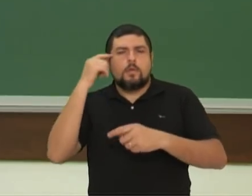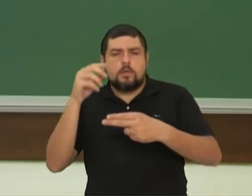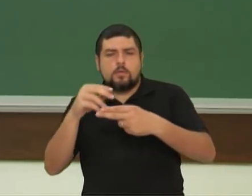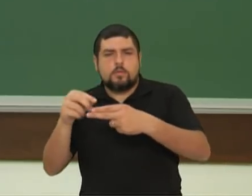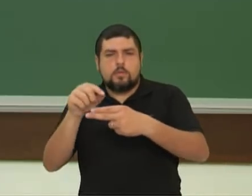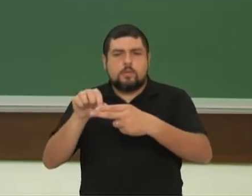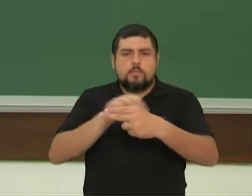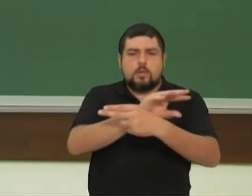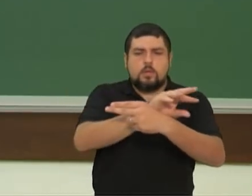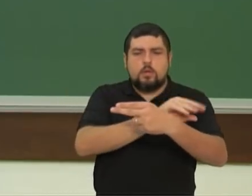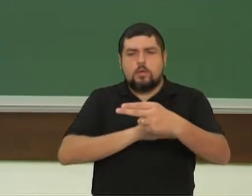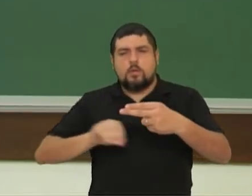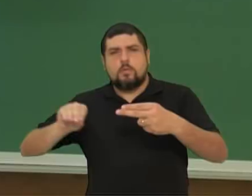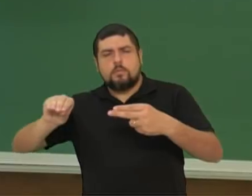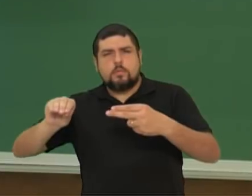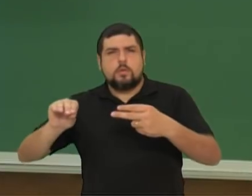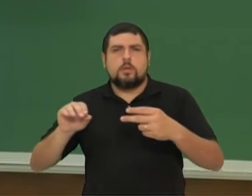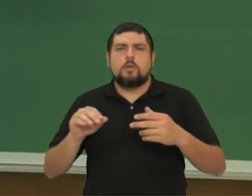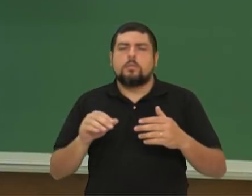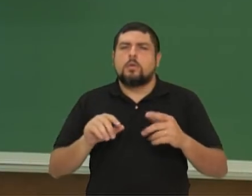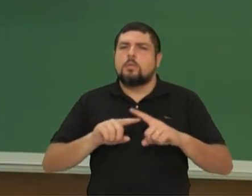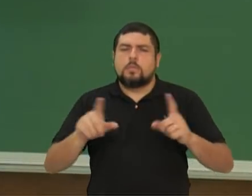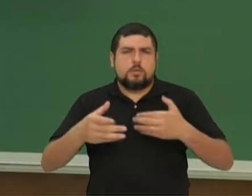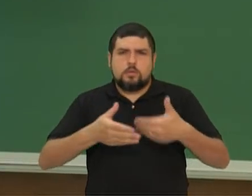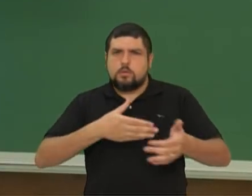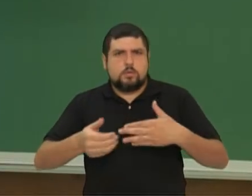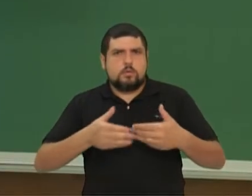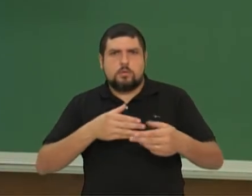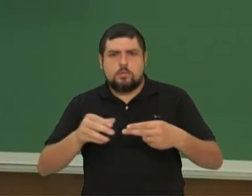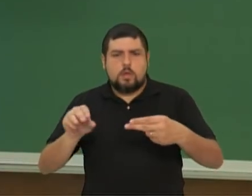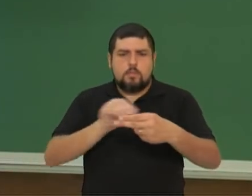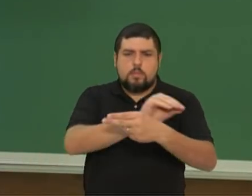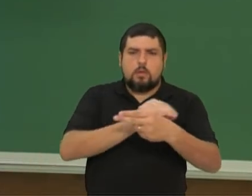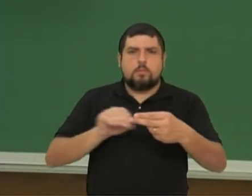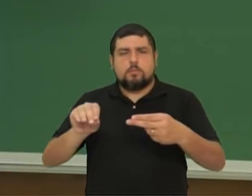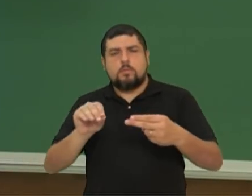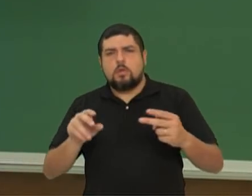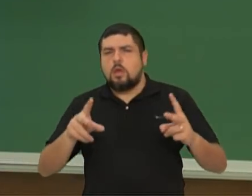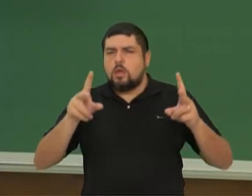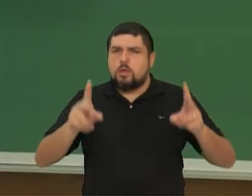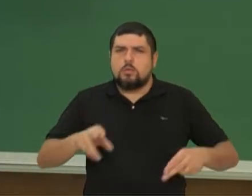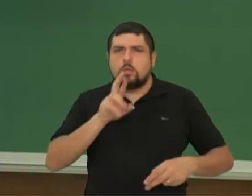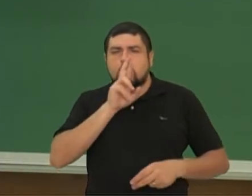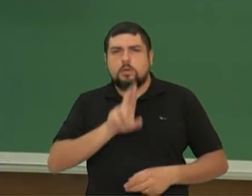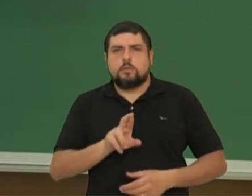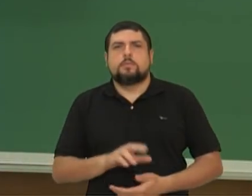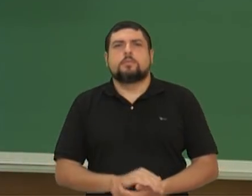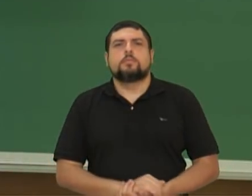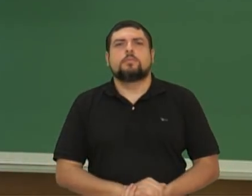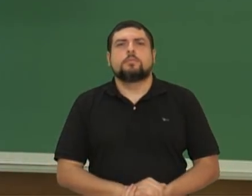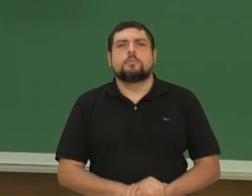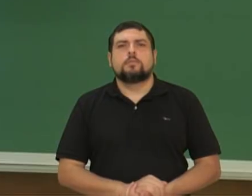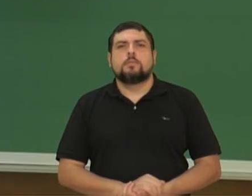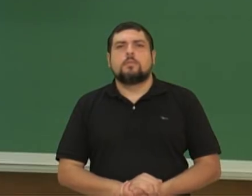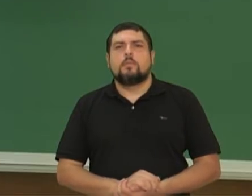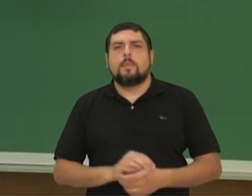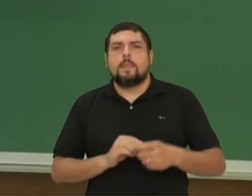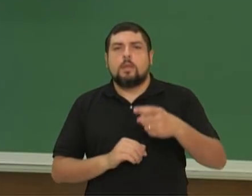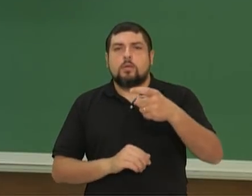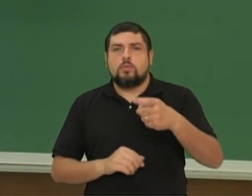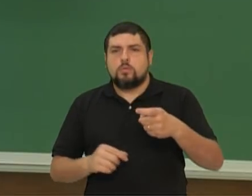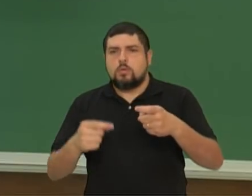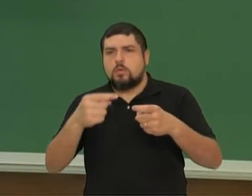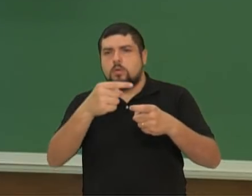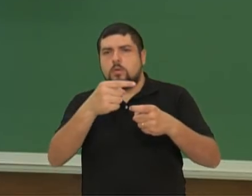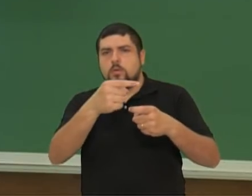antes do igual, né? Mas de qualquer maneira o resultado é o mesmo. Menos 2 dividido por 3, então menos 2/3 é a